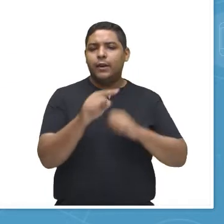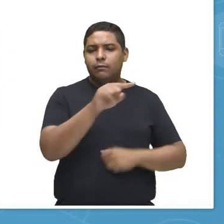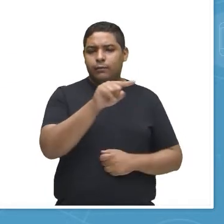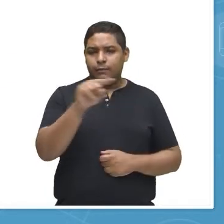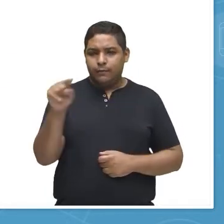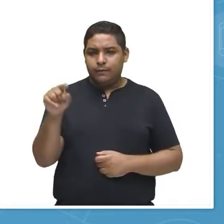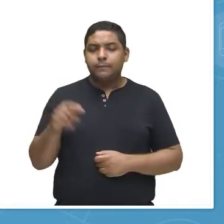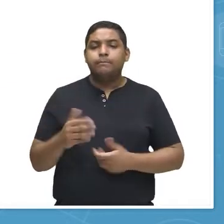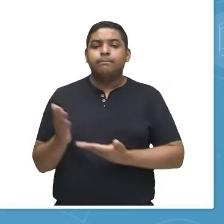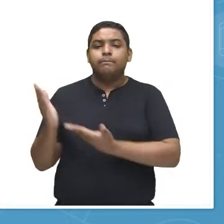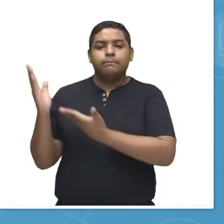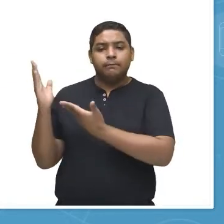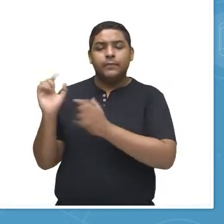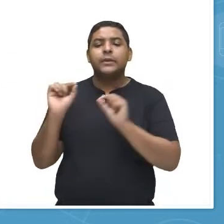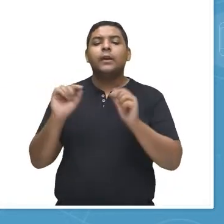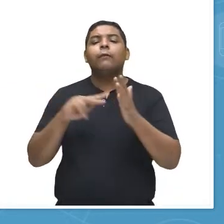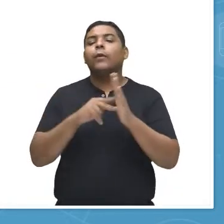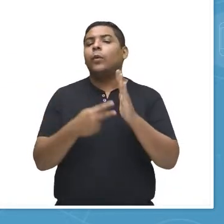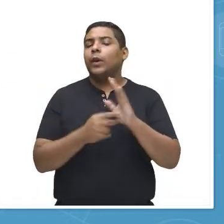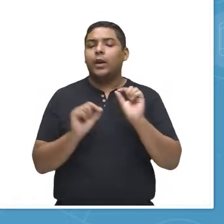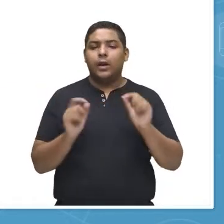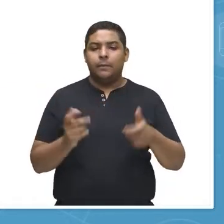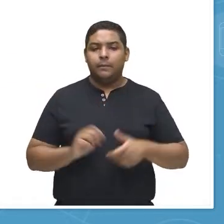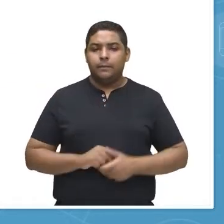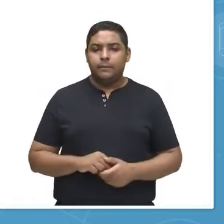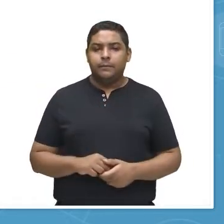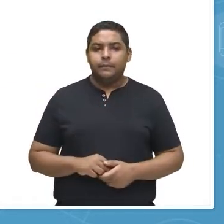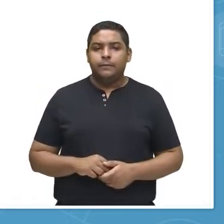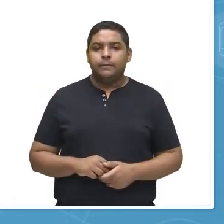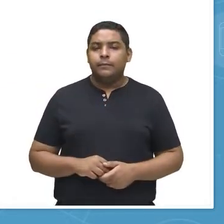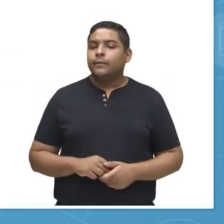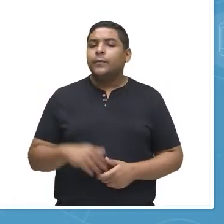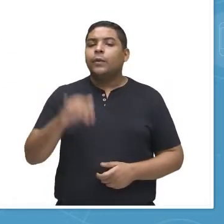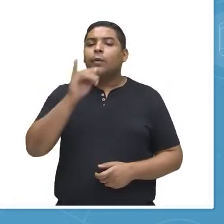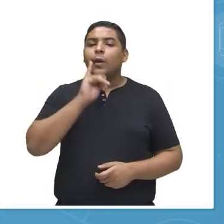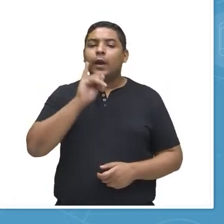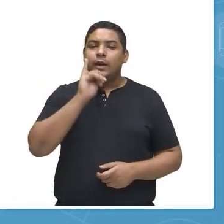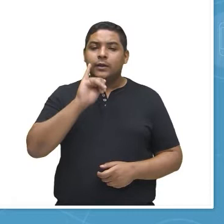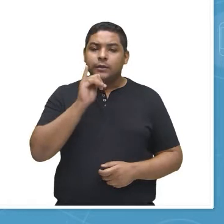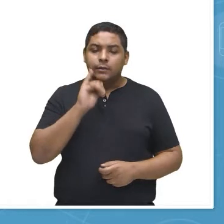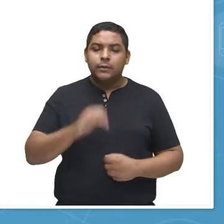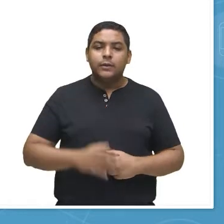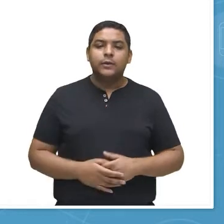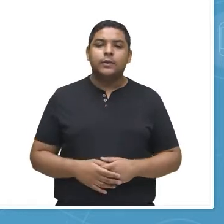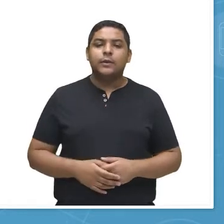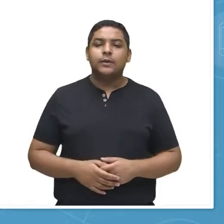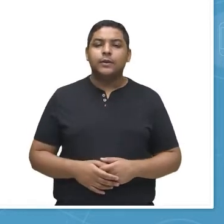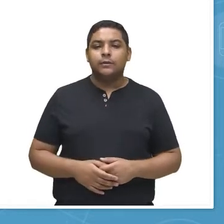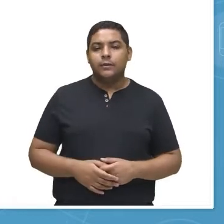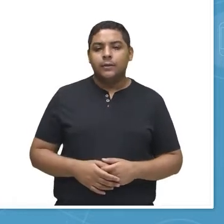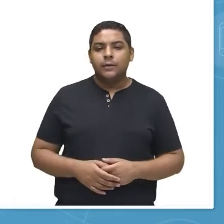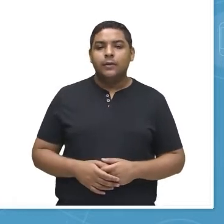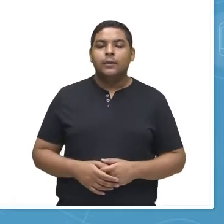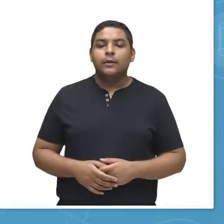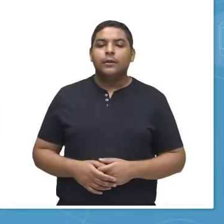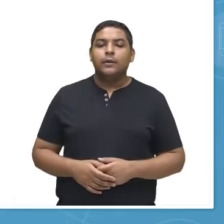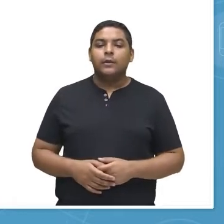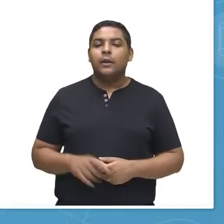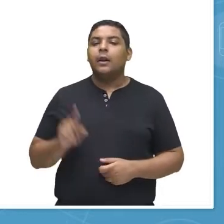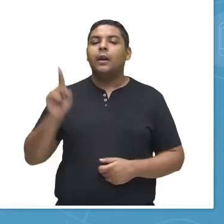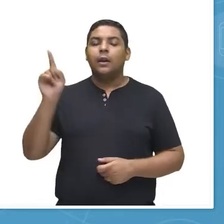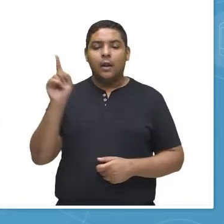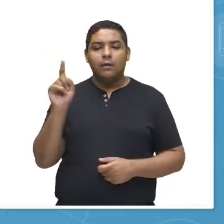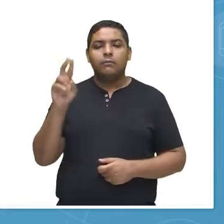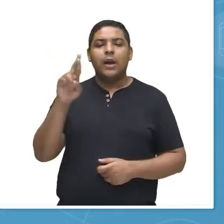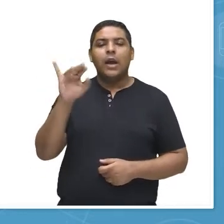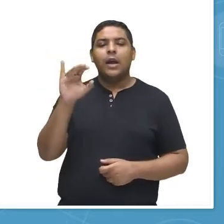tá? Por exemplo, trouxe para você o exemplo de Natal, tá? Na capital do Rio Grande do Norte, e